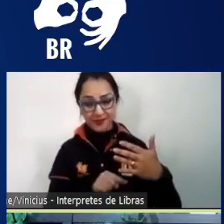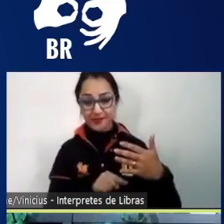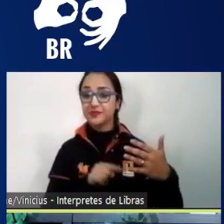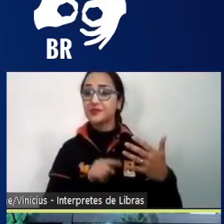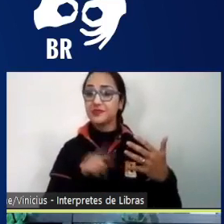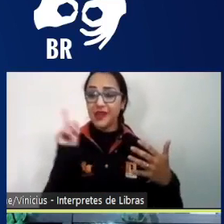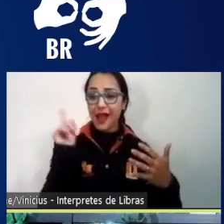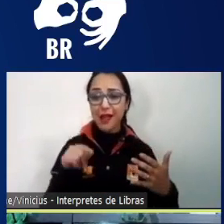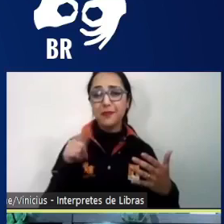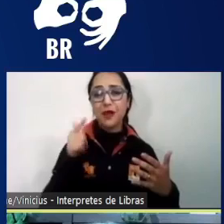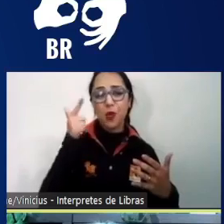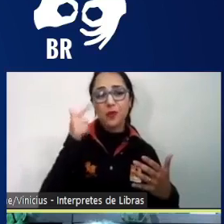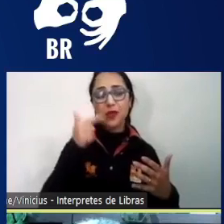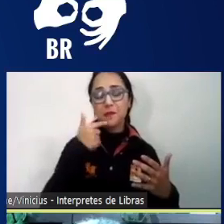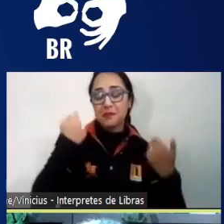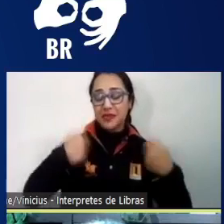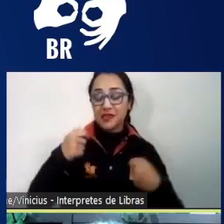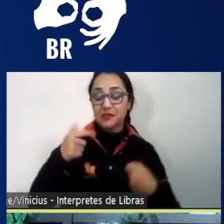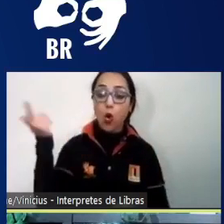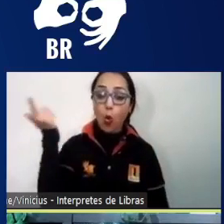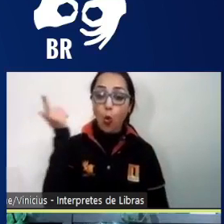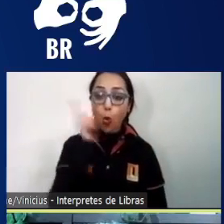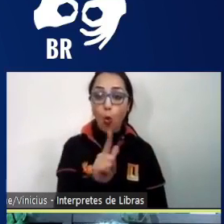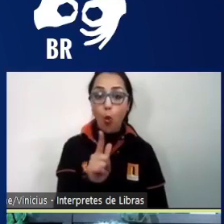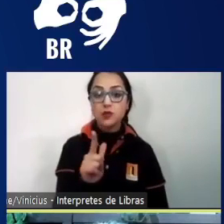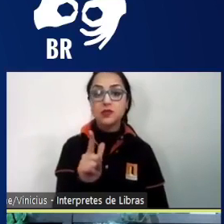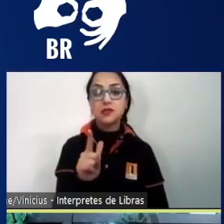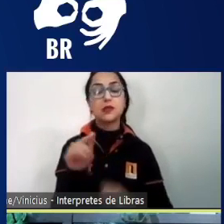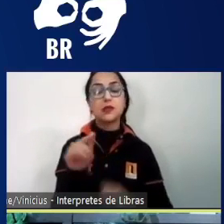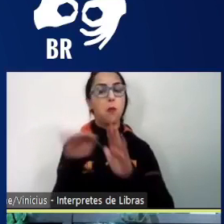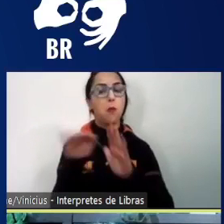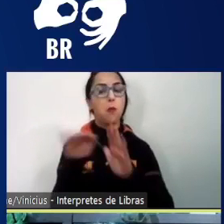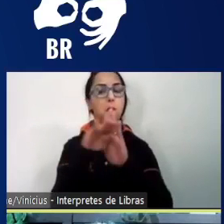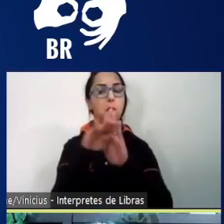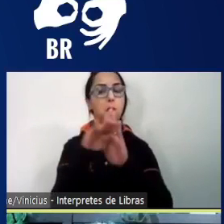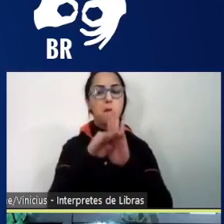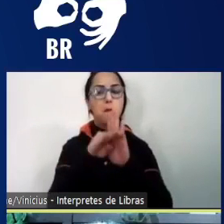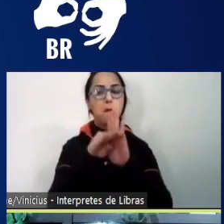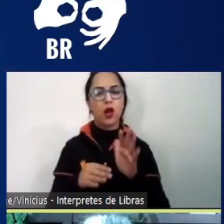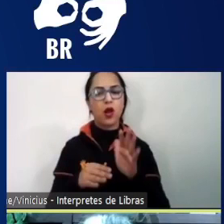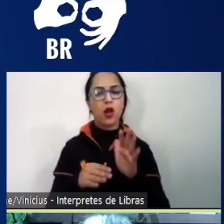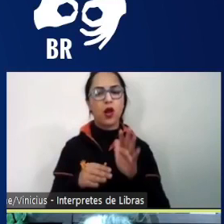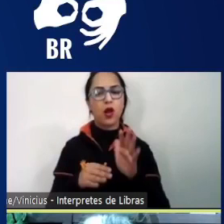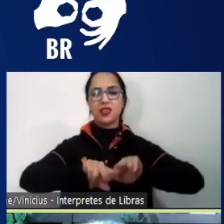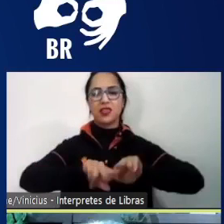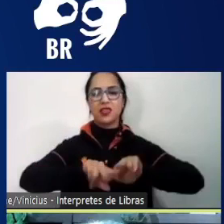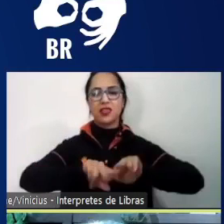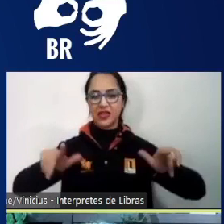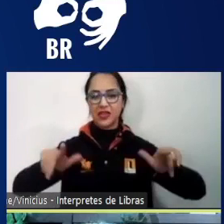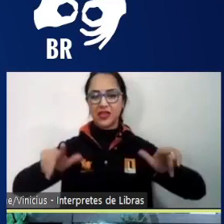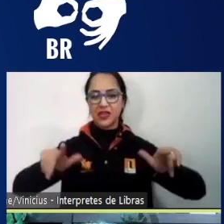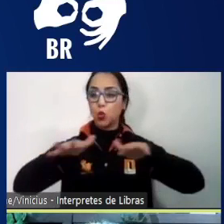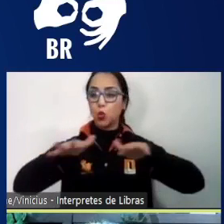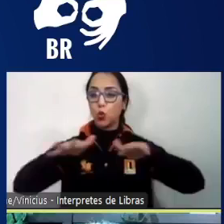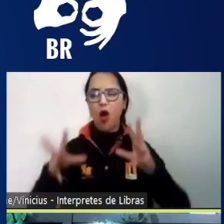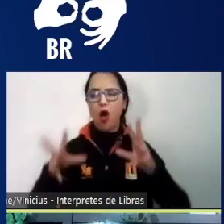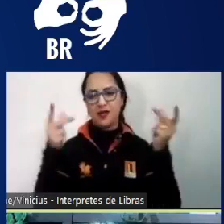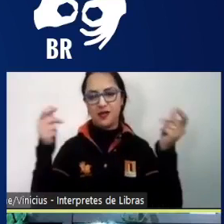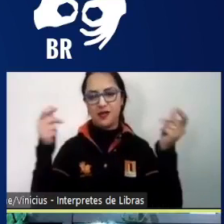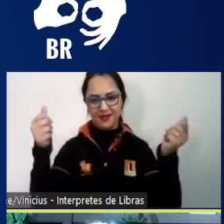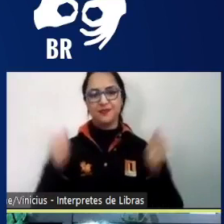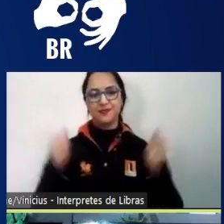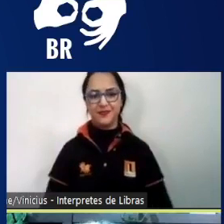o alcance da excelência de um programa de diversidade e inclusão pautado realmente